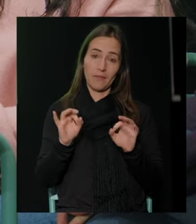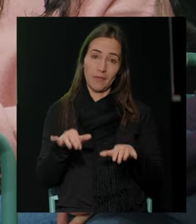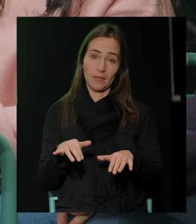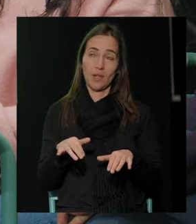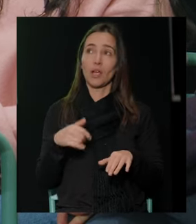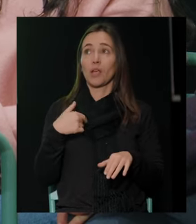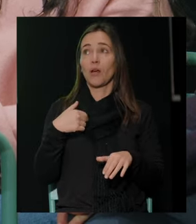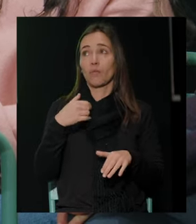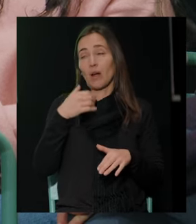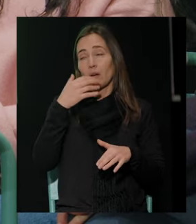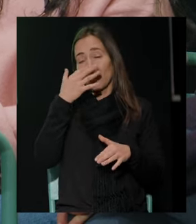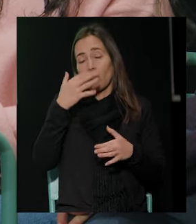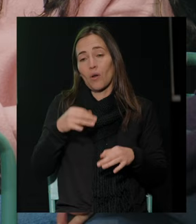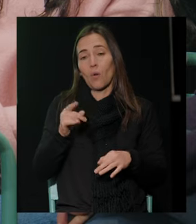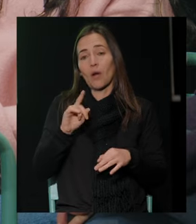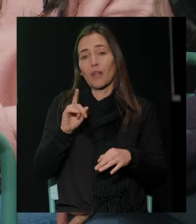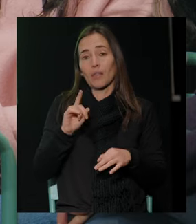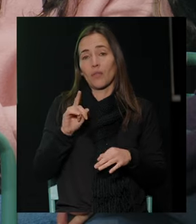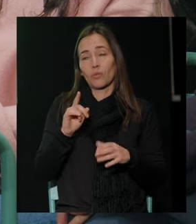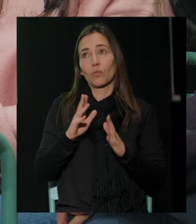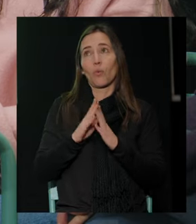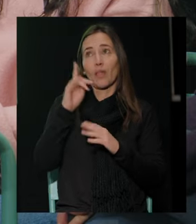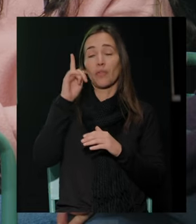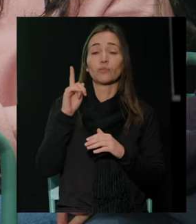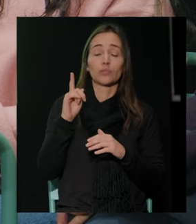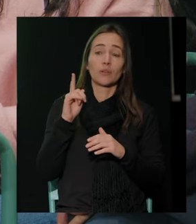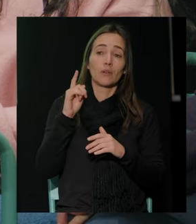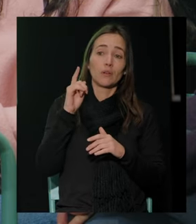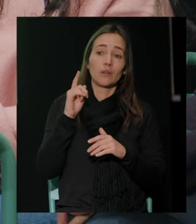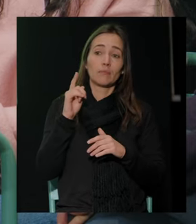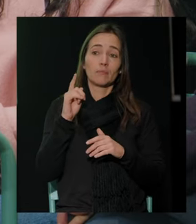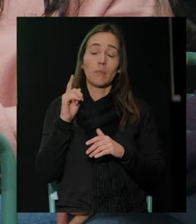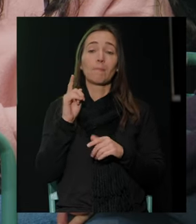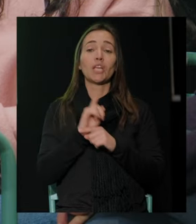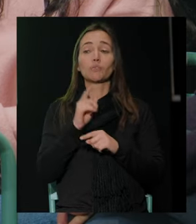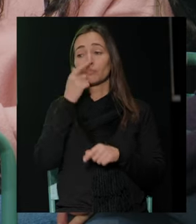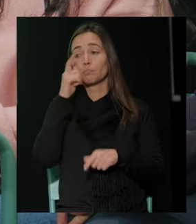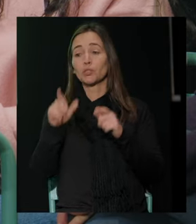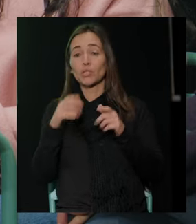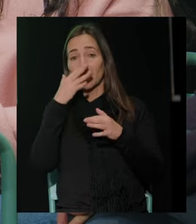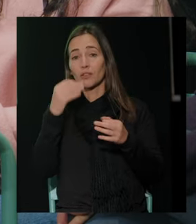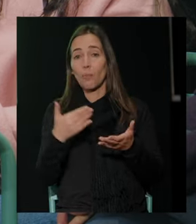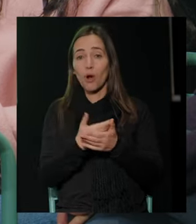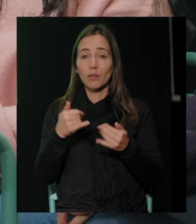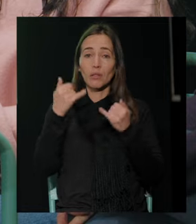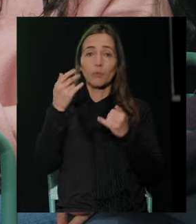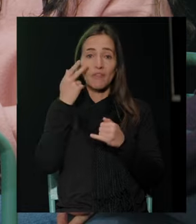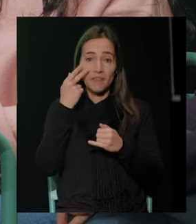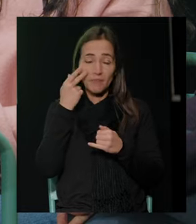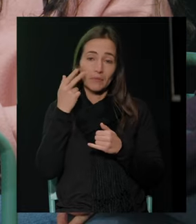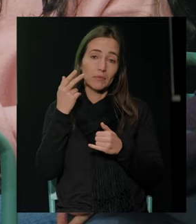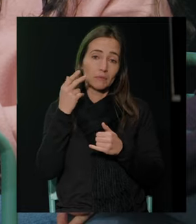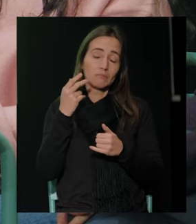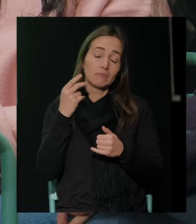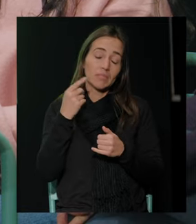sou ateu, acho que a vida humana termina, mas mesmo aqueles que acreditem numa outra vida após a morte física, admitem que a morte física é uma realidade, portanto, há